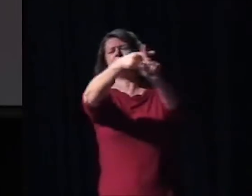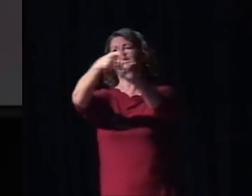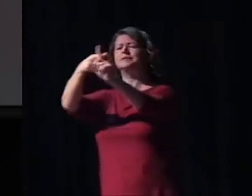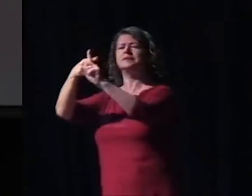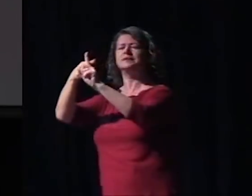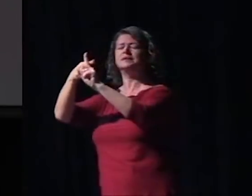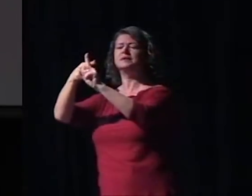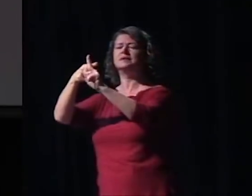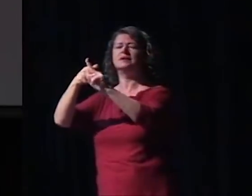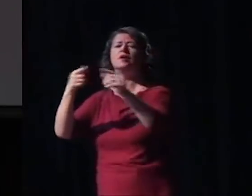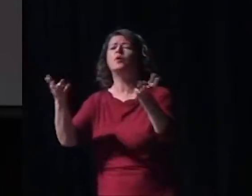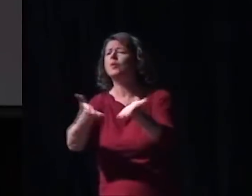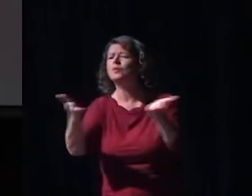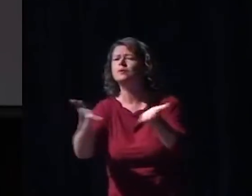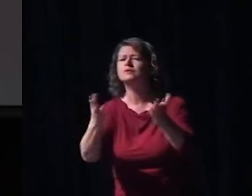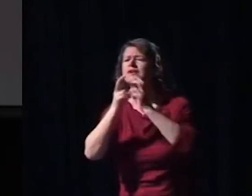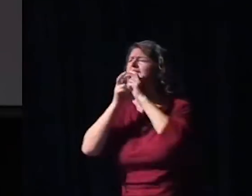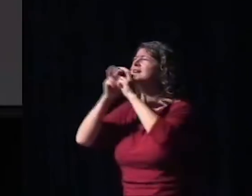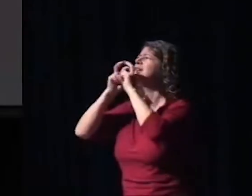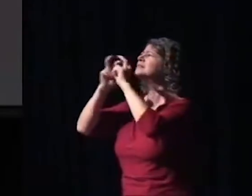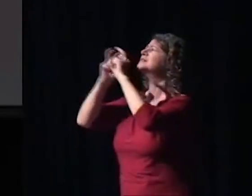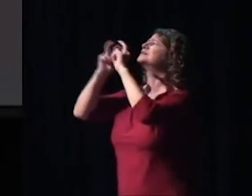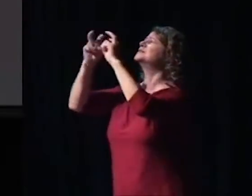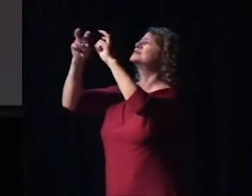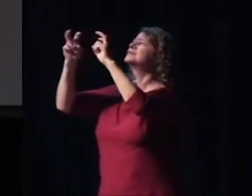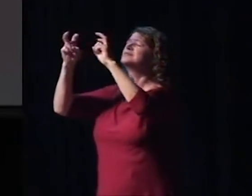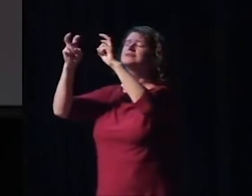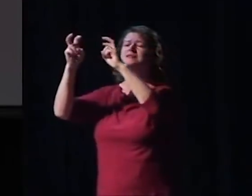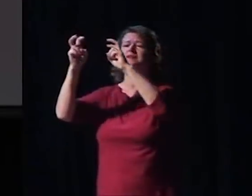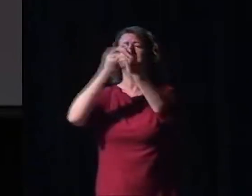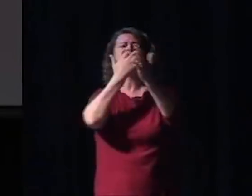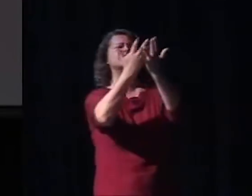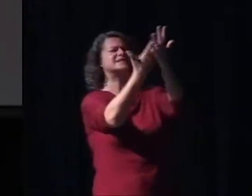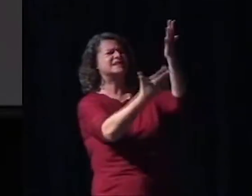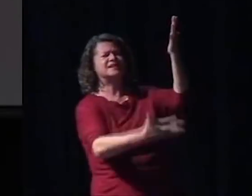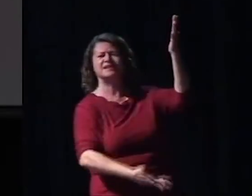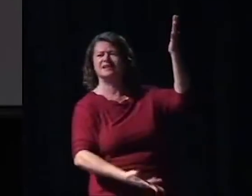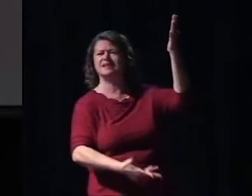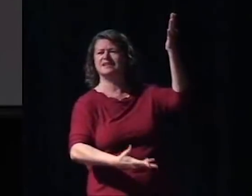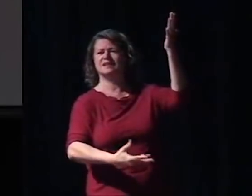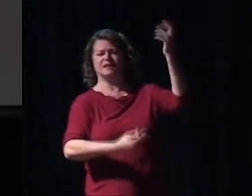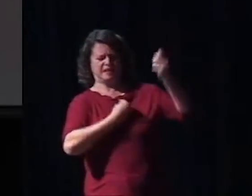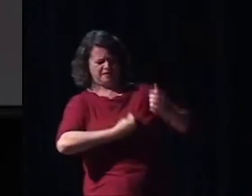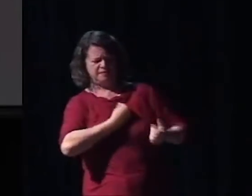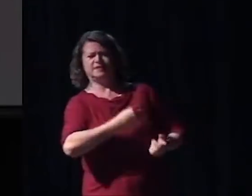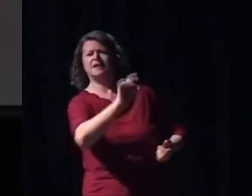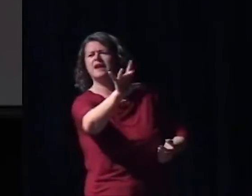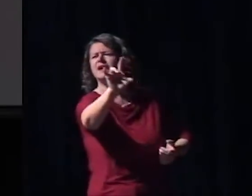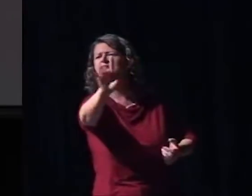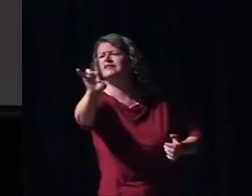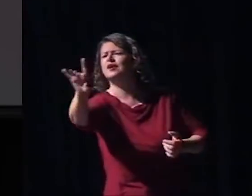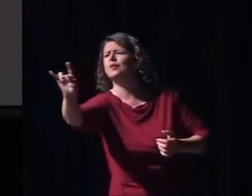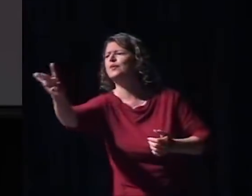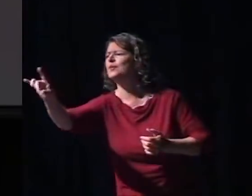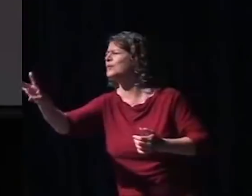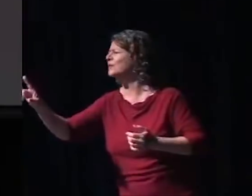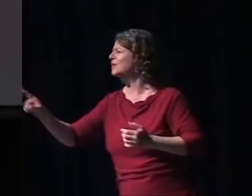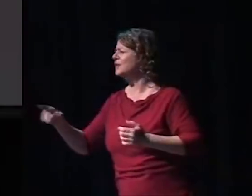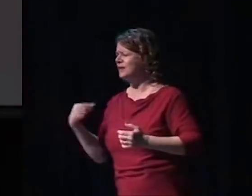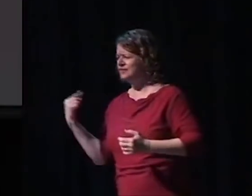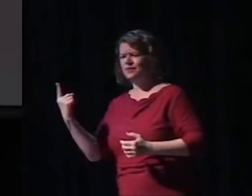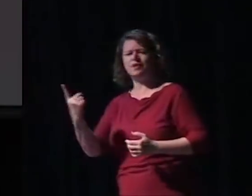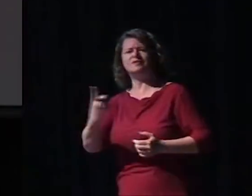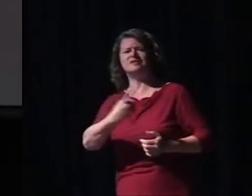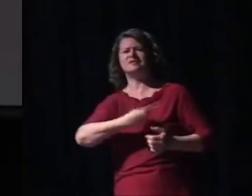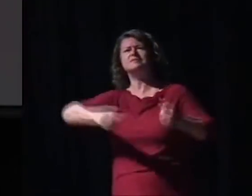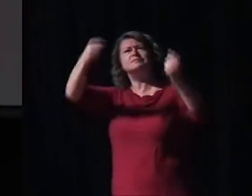clamamos por aquele sangue, Senhor Deus, sobre a vida da tua igreja, sobre nossa própria vida.